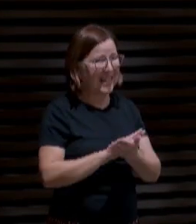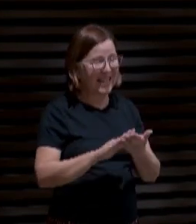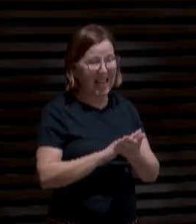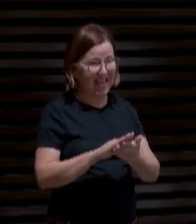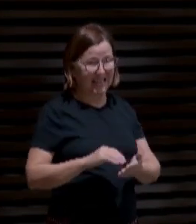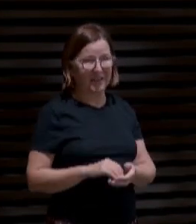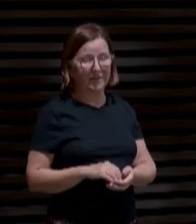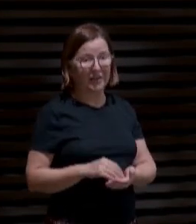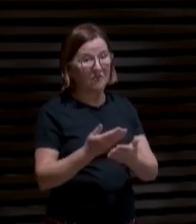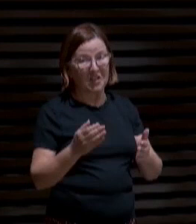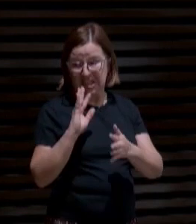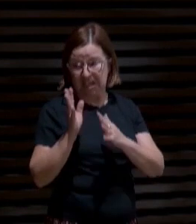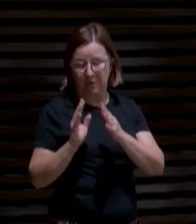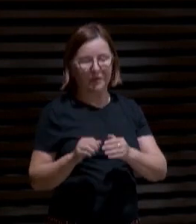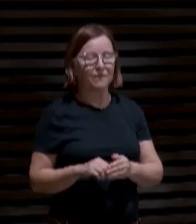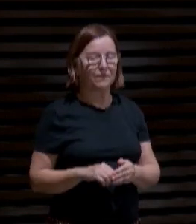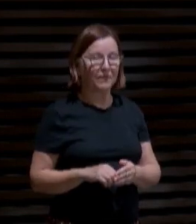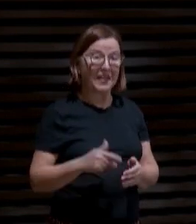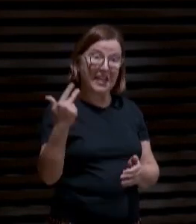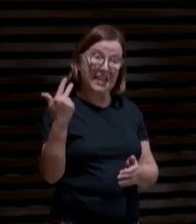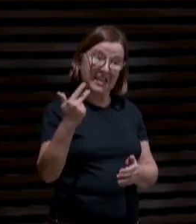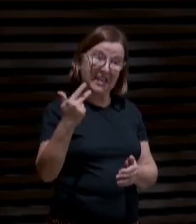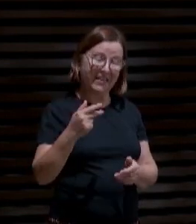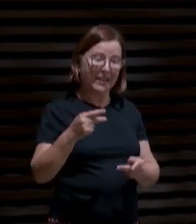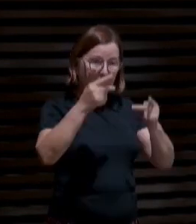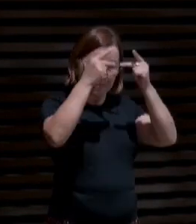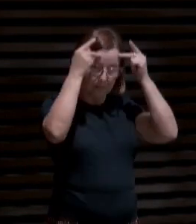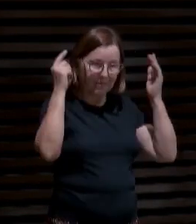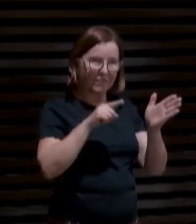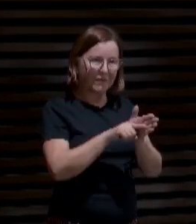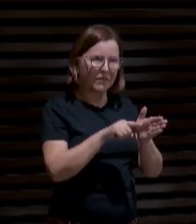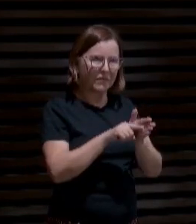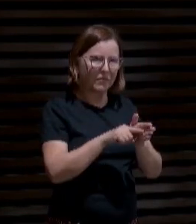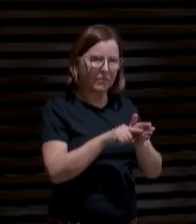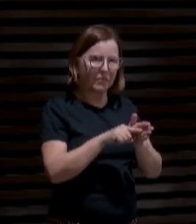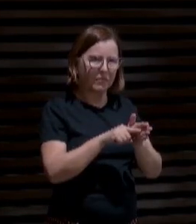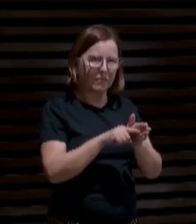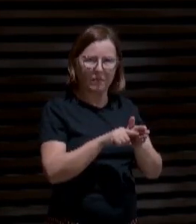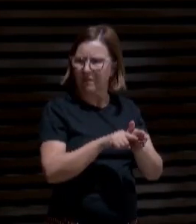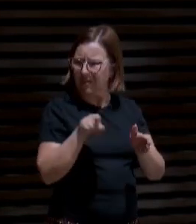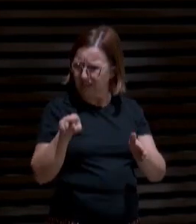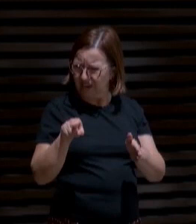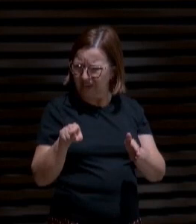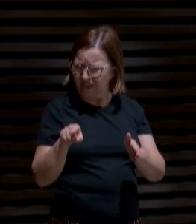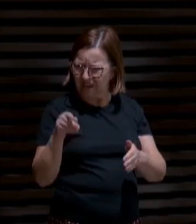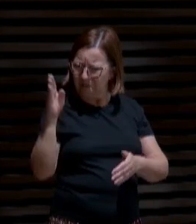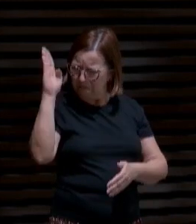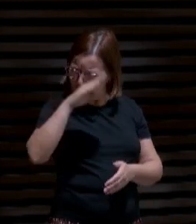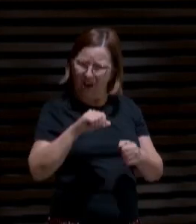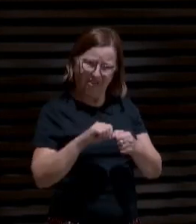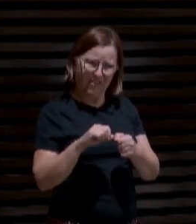22. Então, pela 3ª vez, lhes perguntou: que mal fez este? De